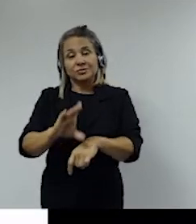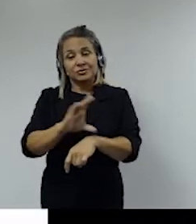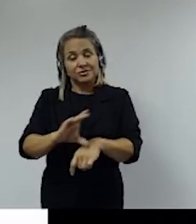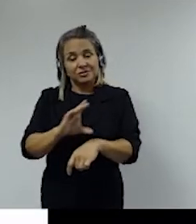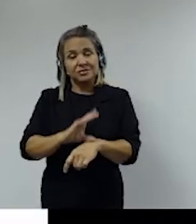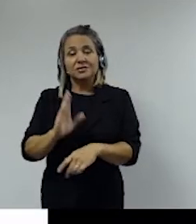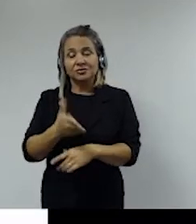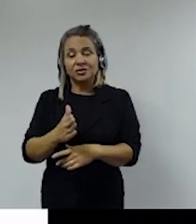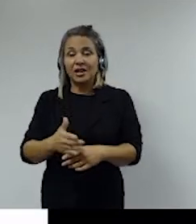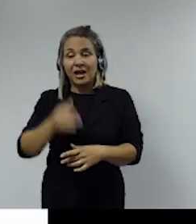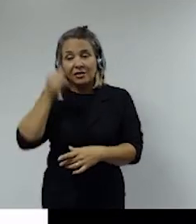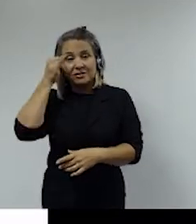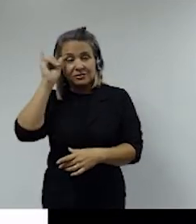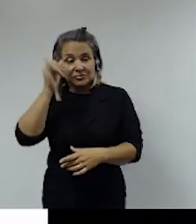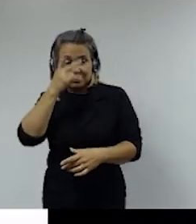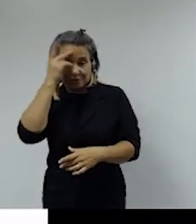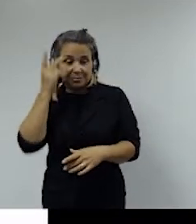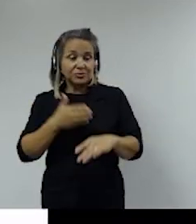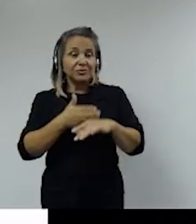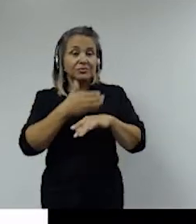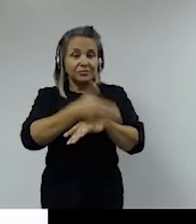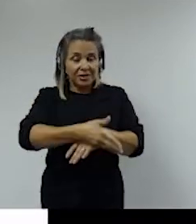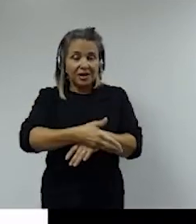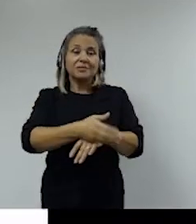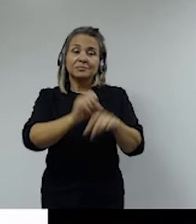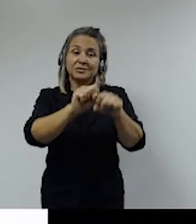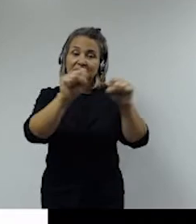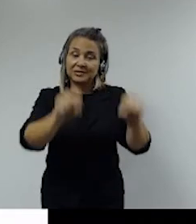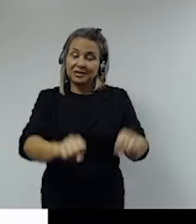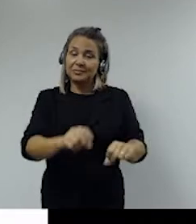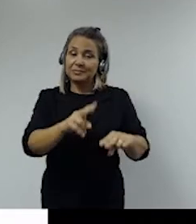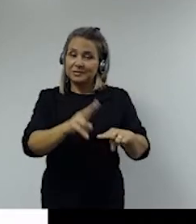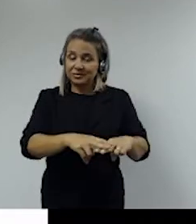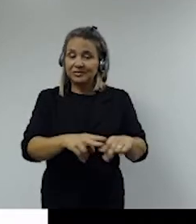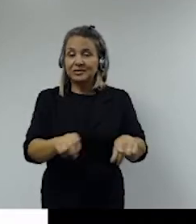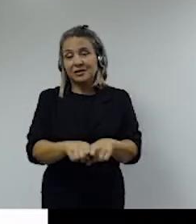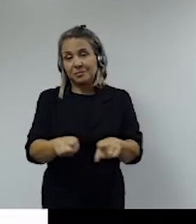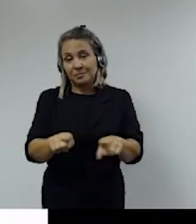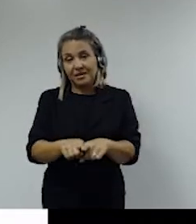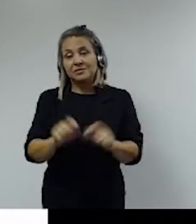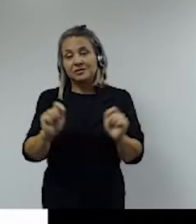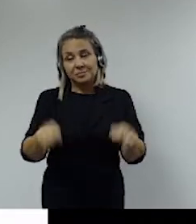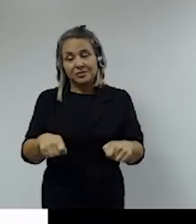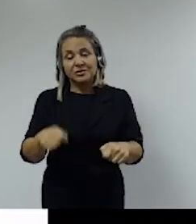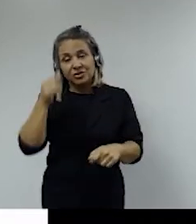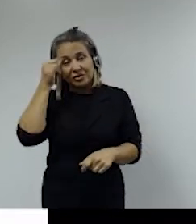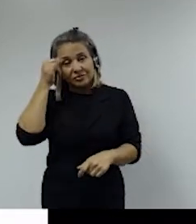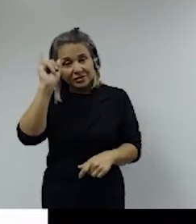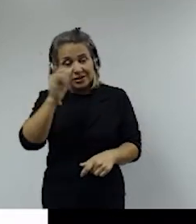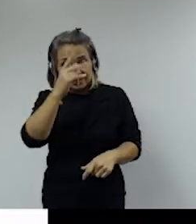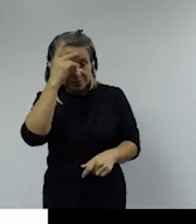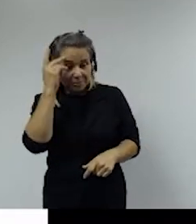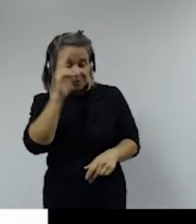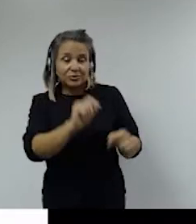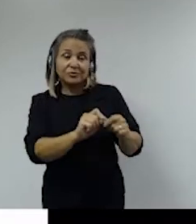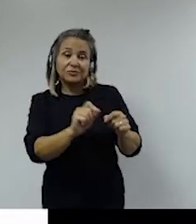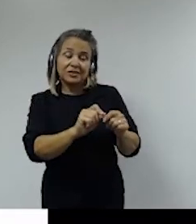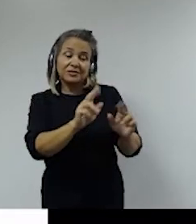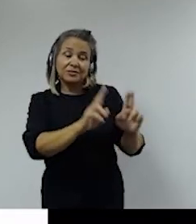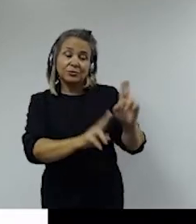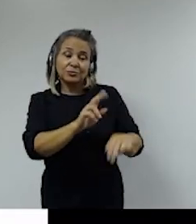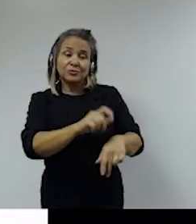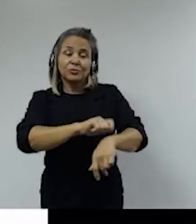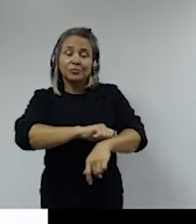Então, uma vez que você evita que alguém ingresse nesse sistema, quase que também automaticamente você está inventando que aquela pessoa seja submetida a maus